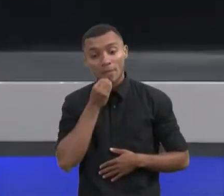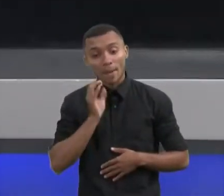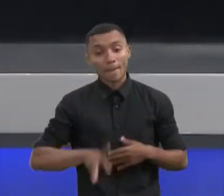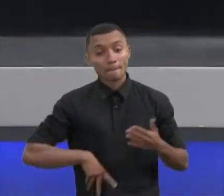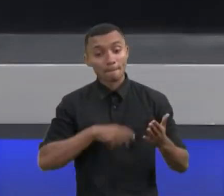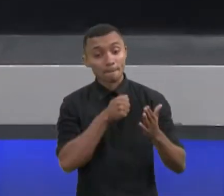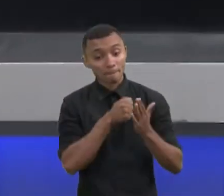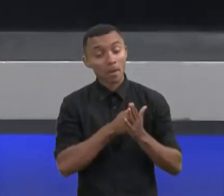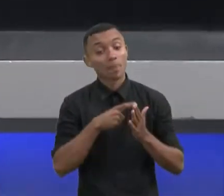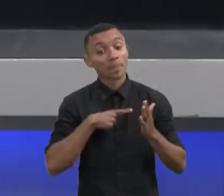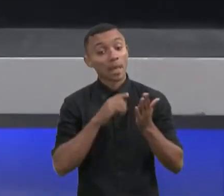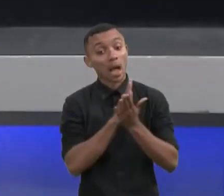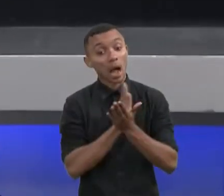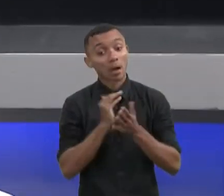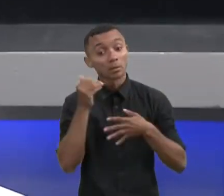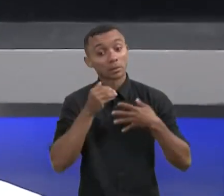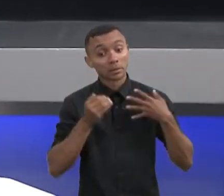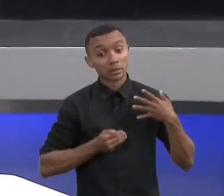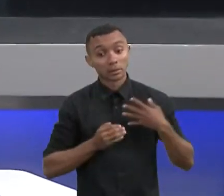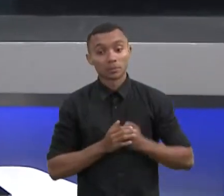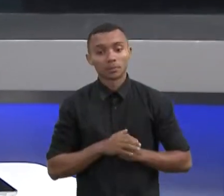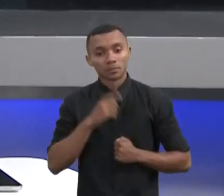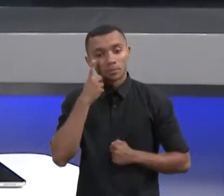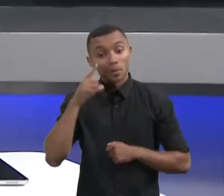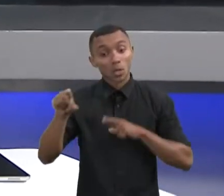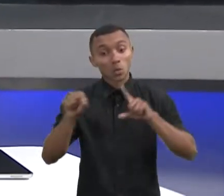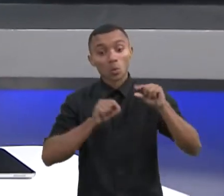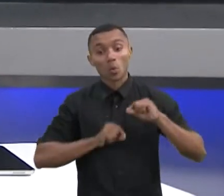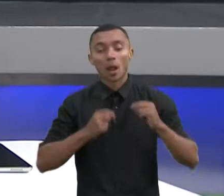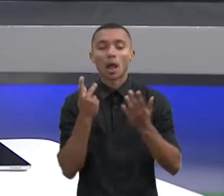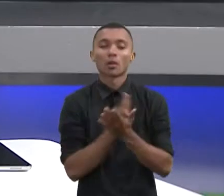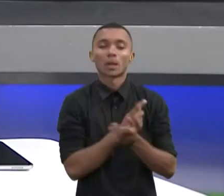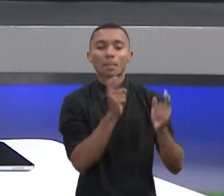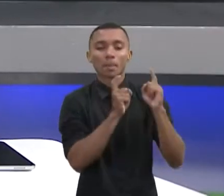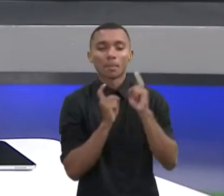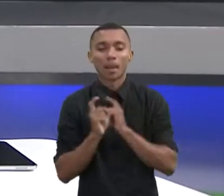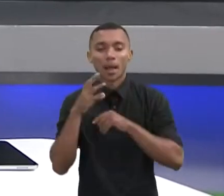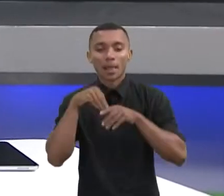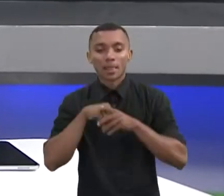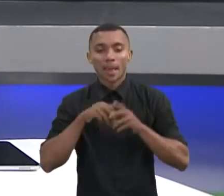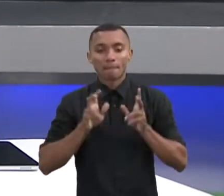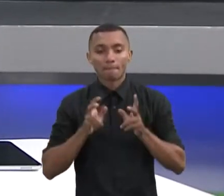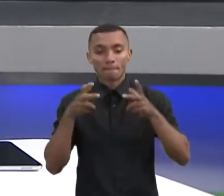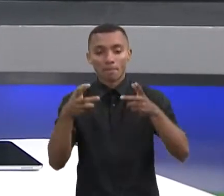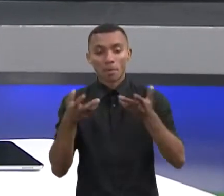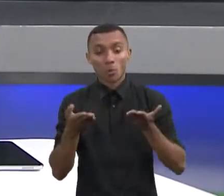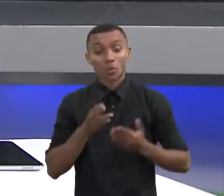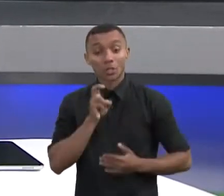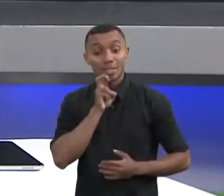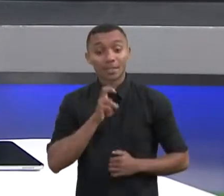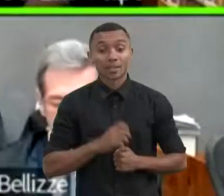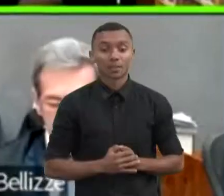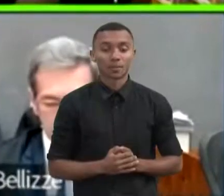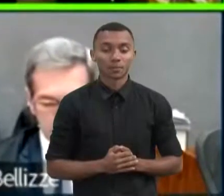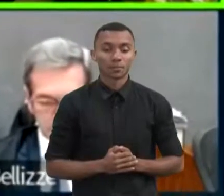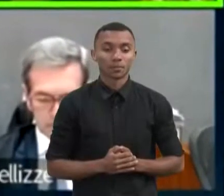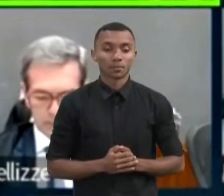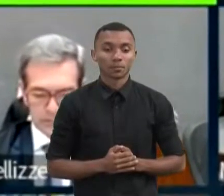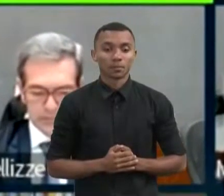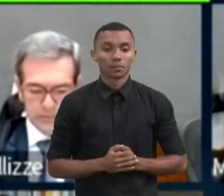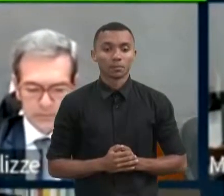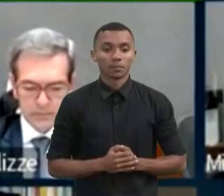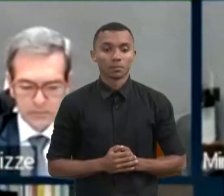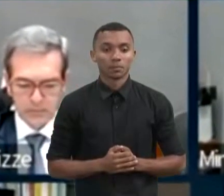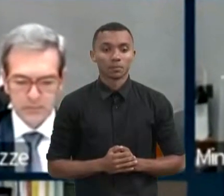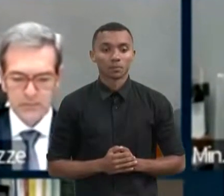prevê algumas exceções. A decisão repercutiu entre os deputados na sessão desta quinta-feira.